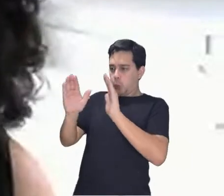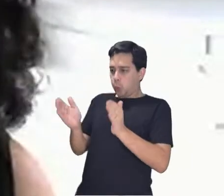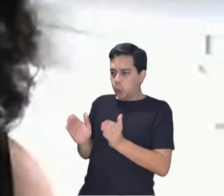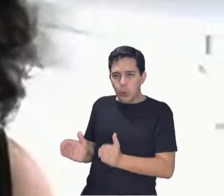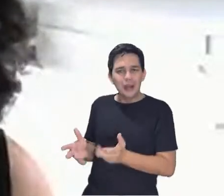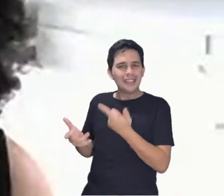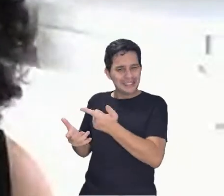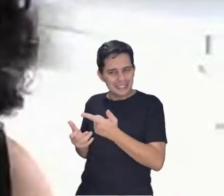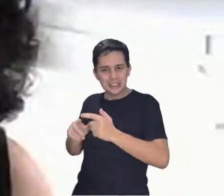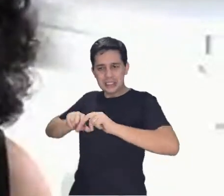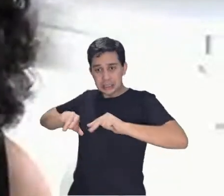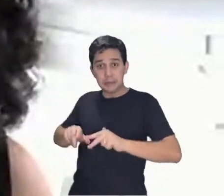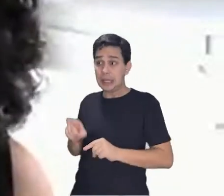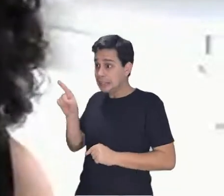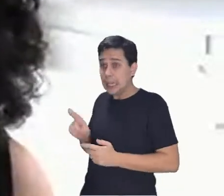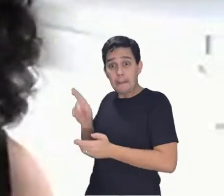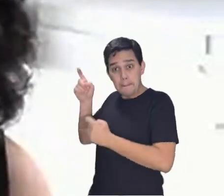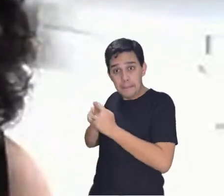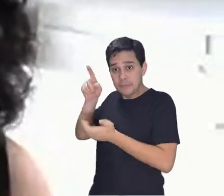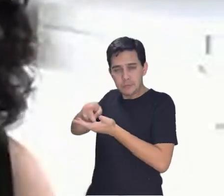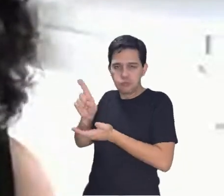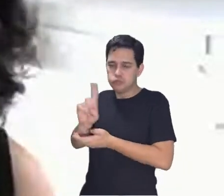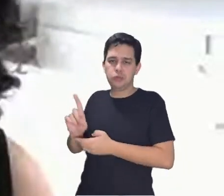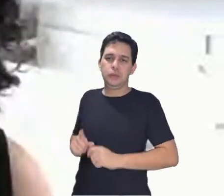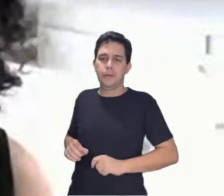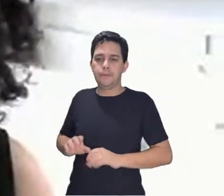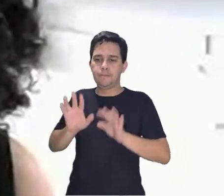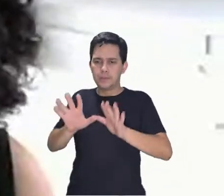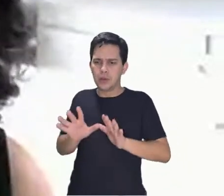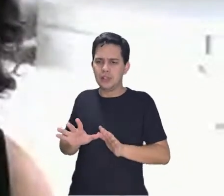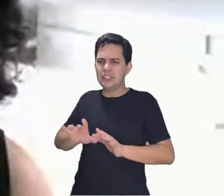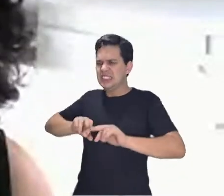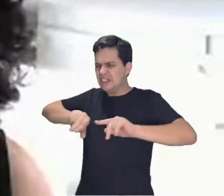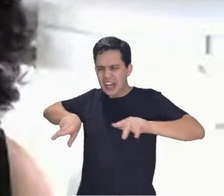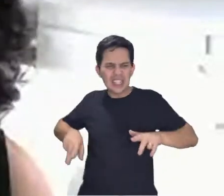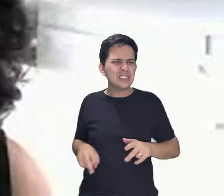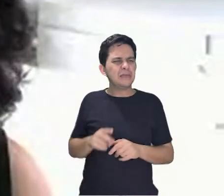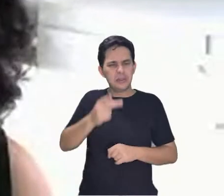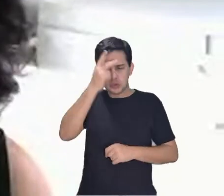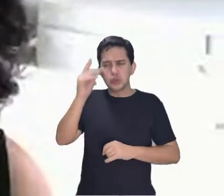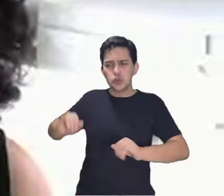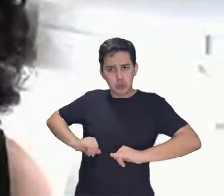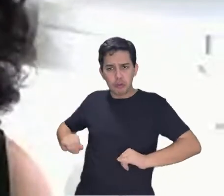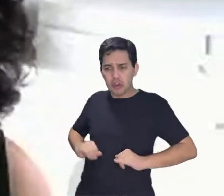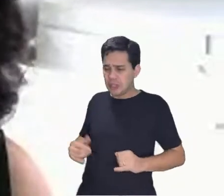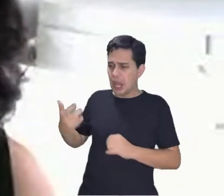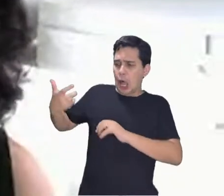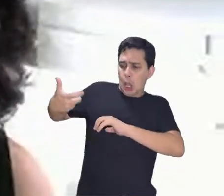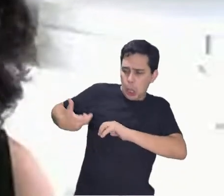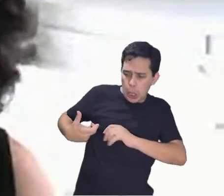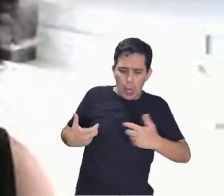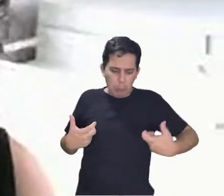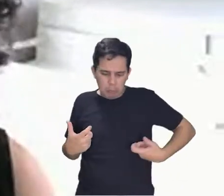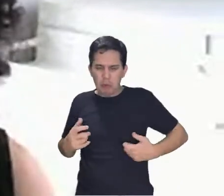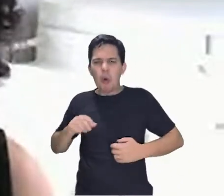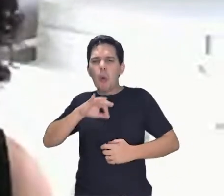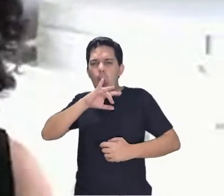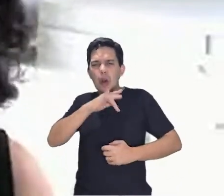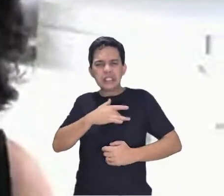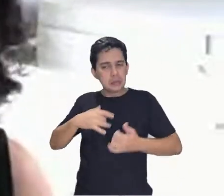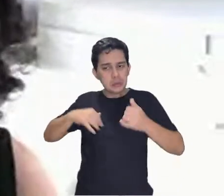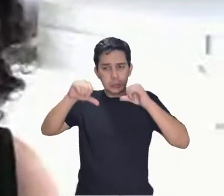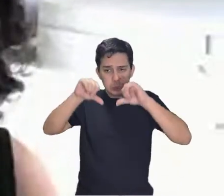um procedimento em que consta Davidson como autor do fato. Existe uma vítima que nós identificamos no Pedro Ernesto, que já